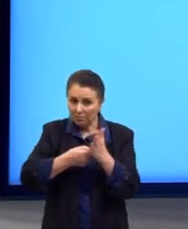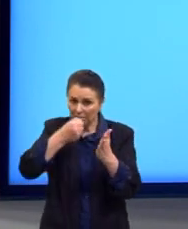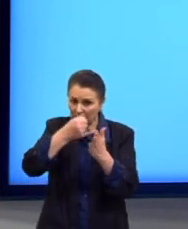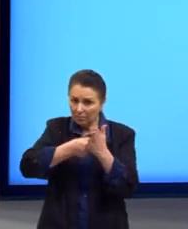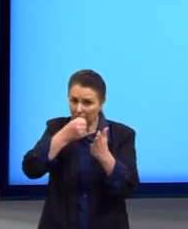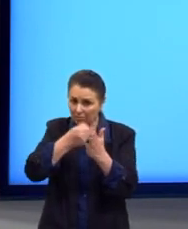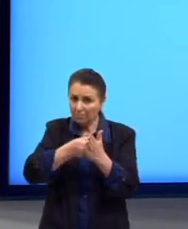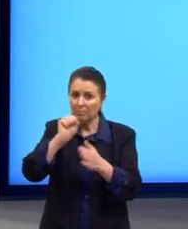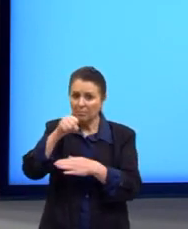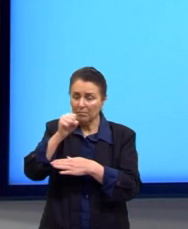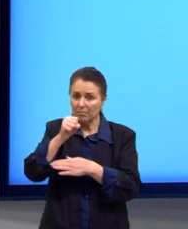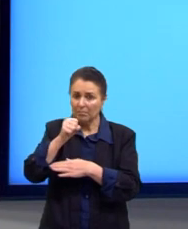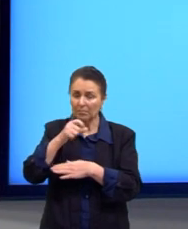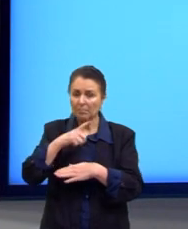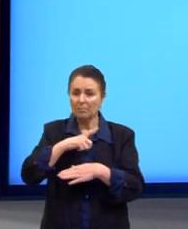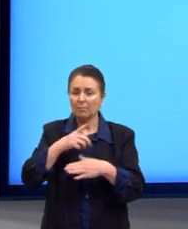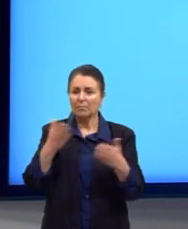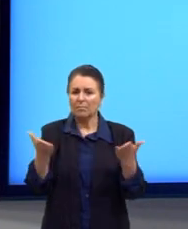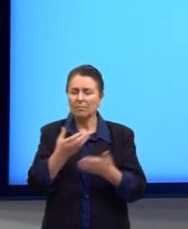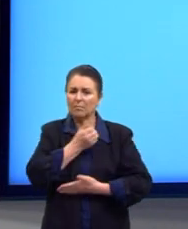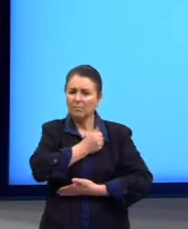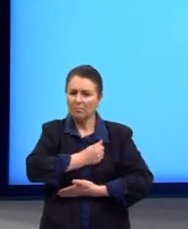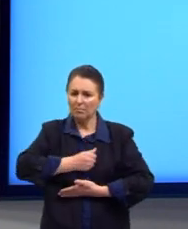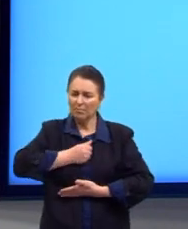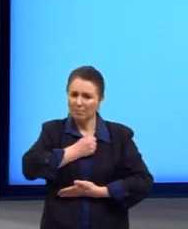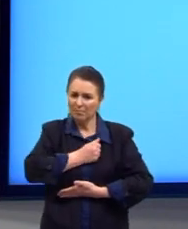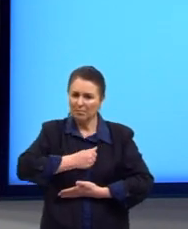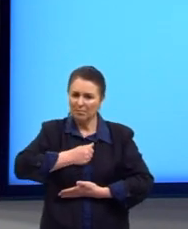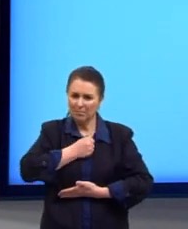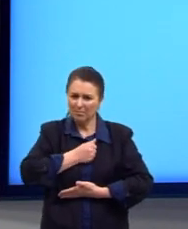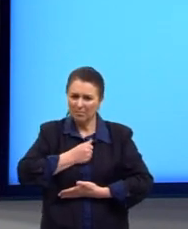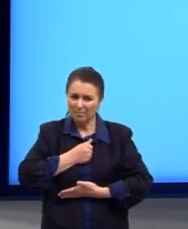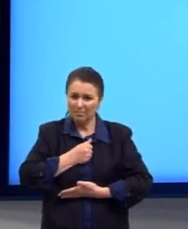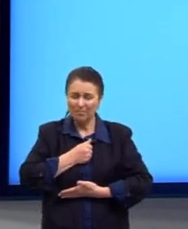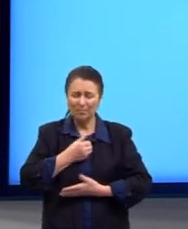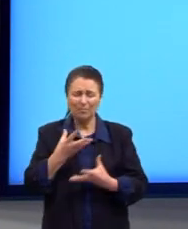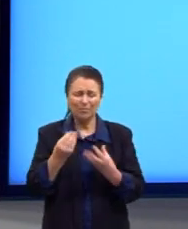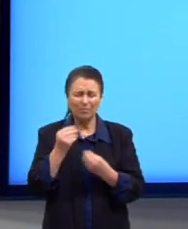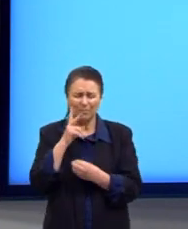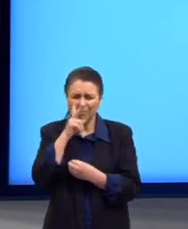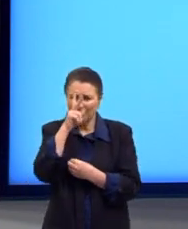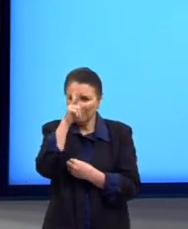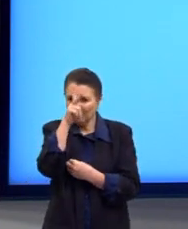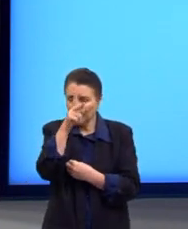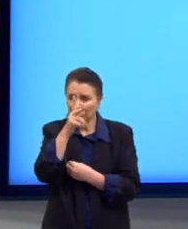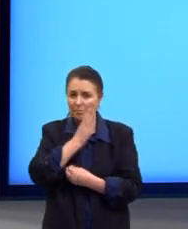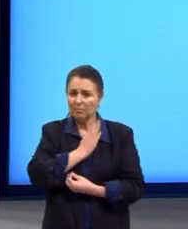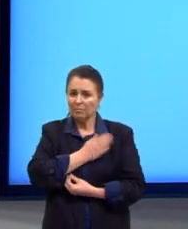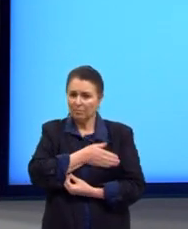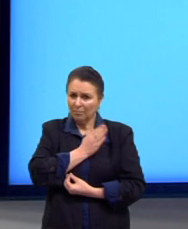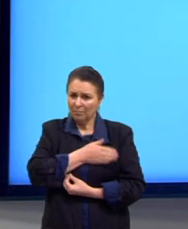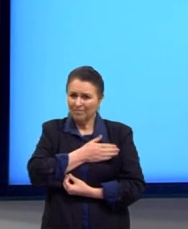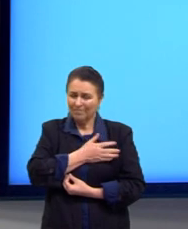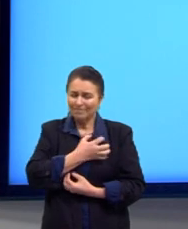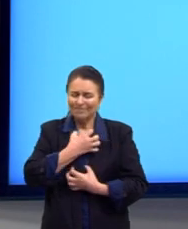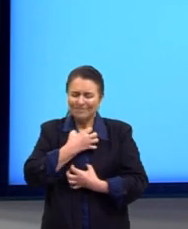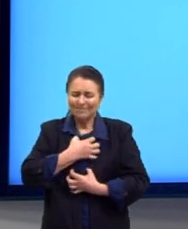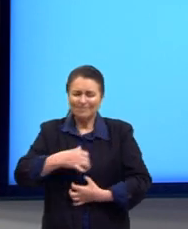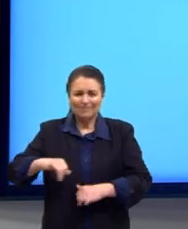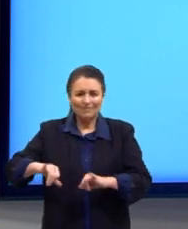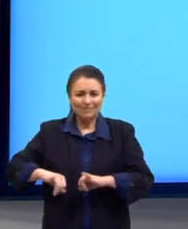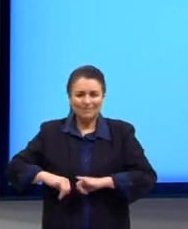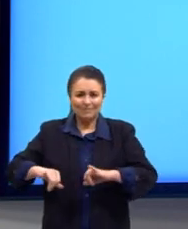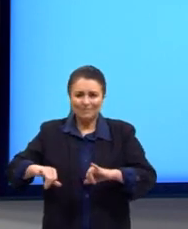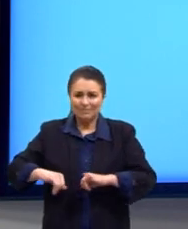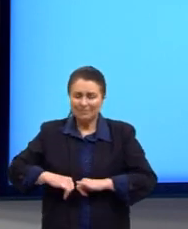batalha a tua saudade corta como Aço de navalha o coração fica aflito Bate